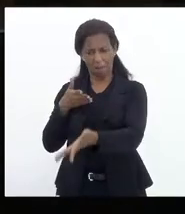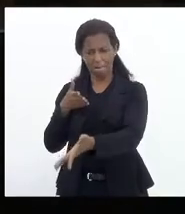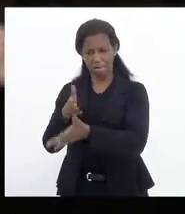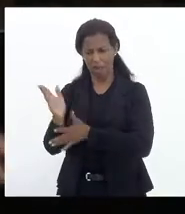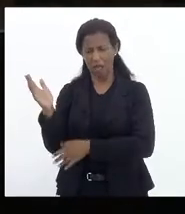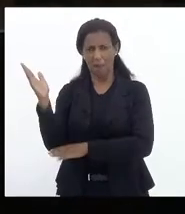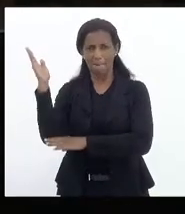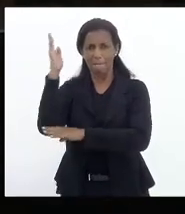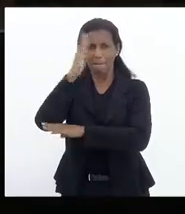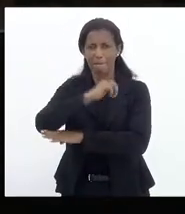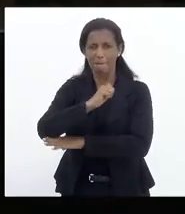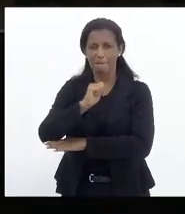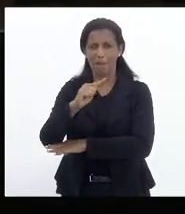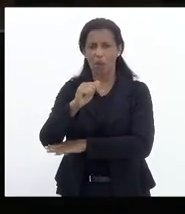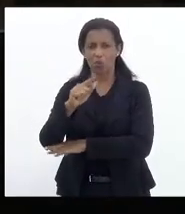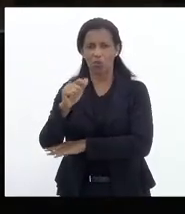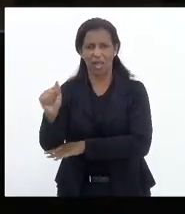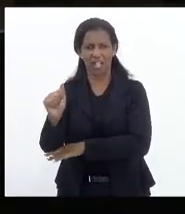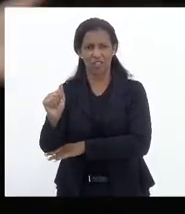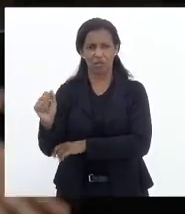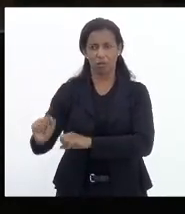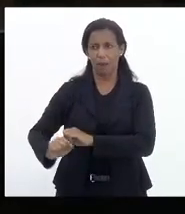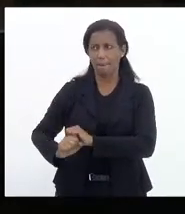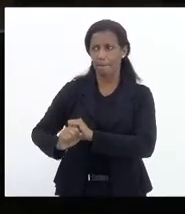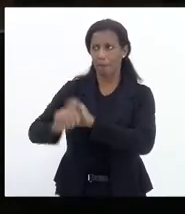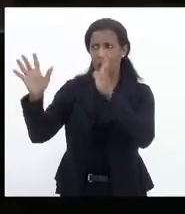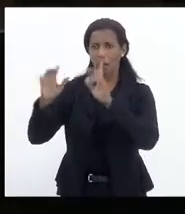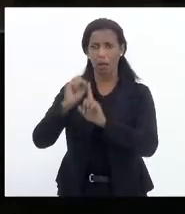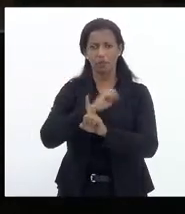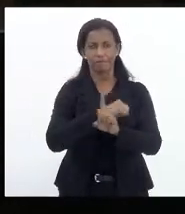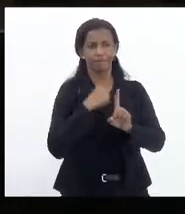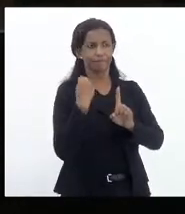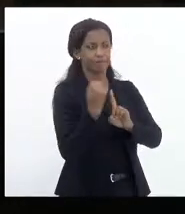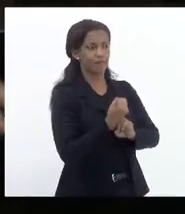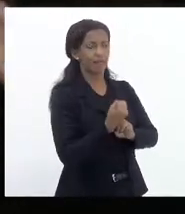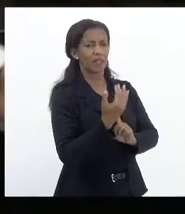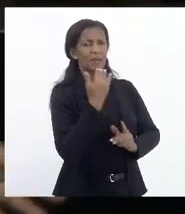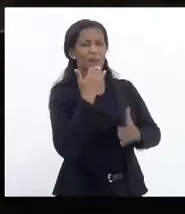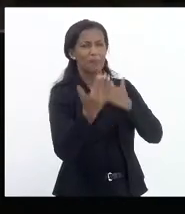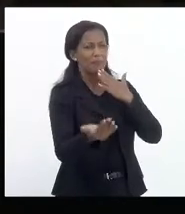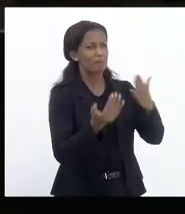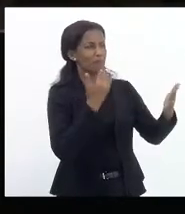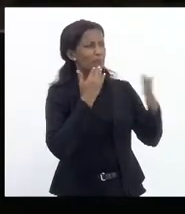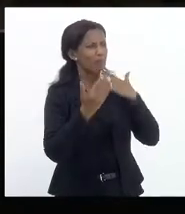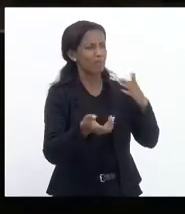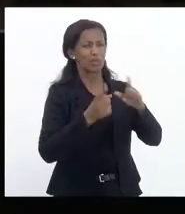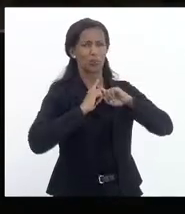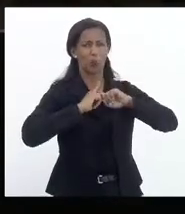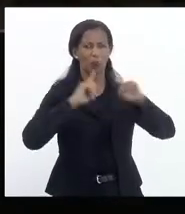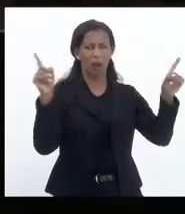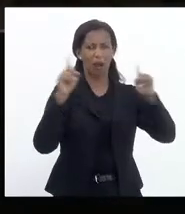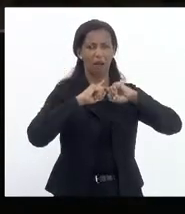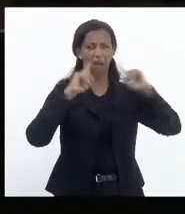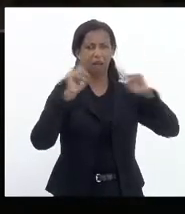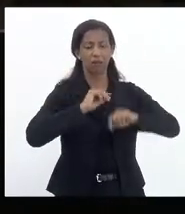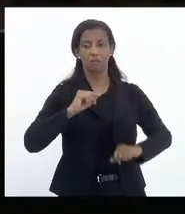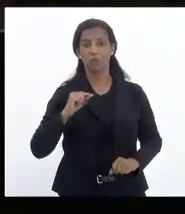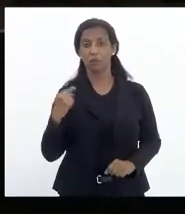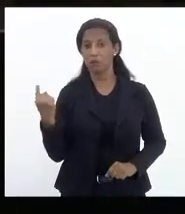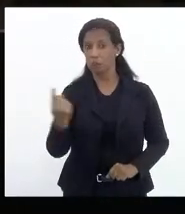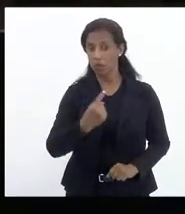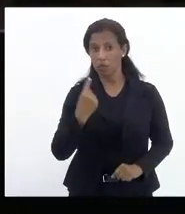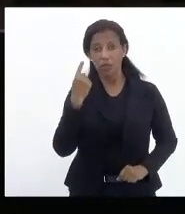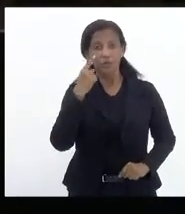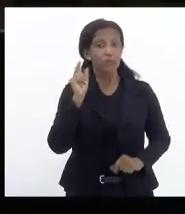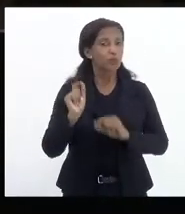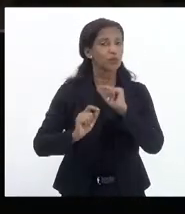o que aconteceu uma implosão da sociedade to amando gritando questionando e todos nós temos